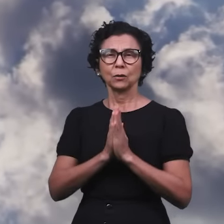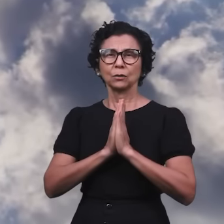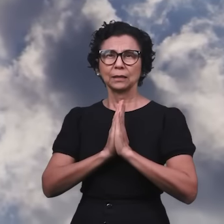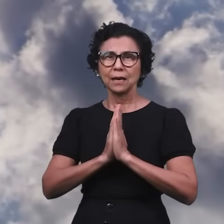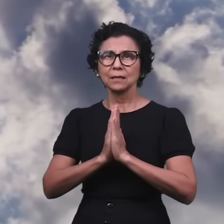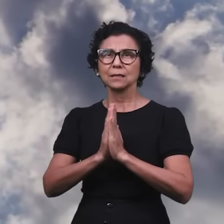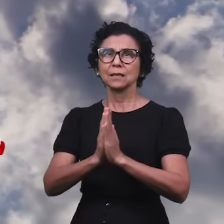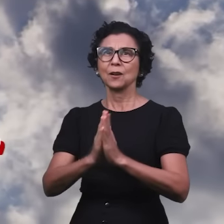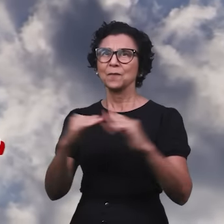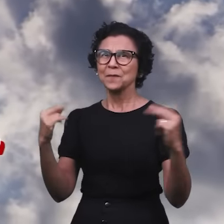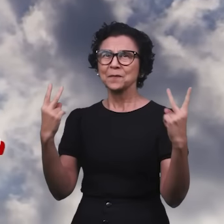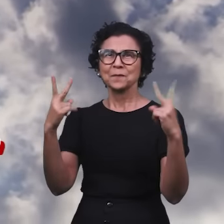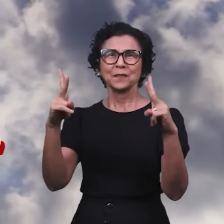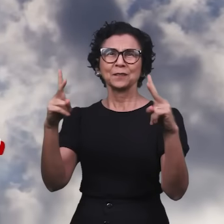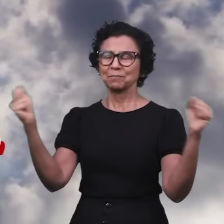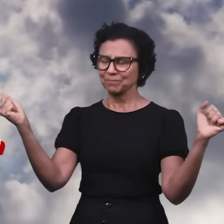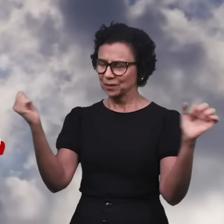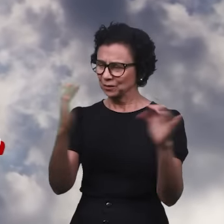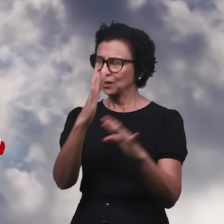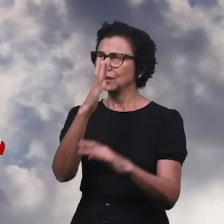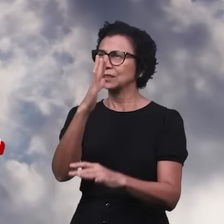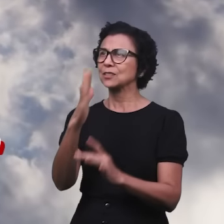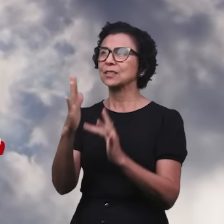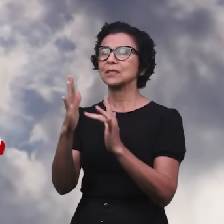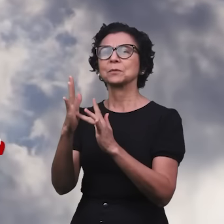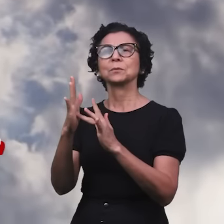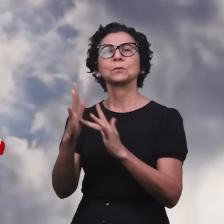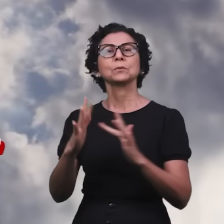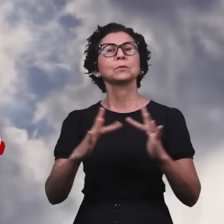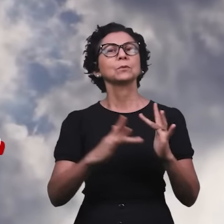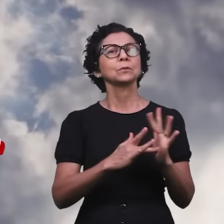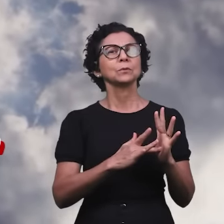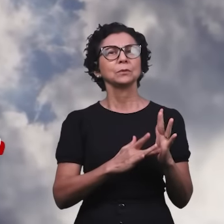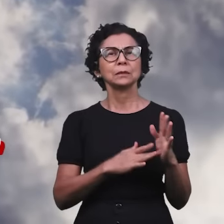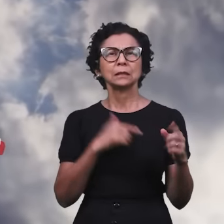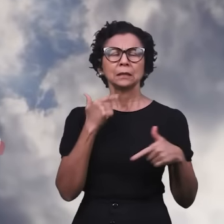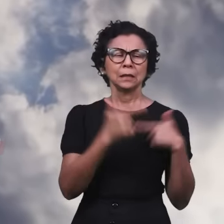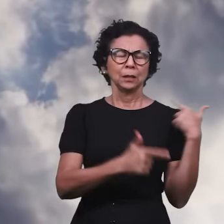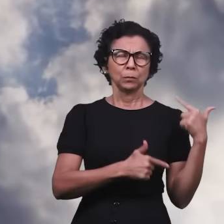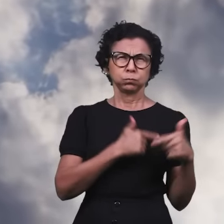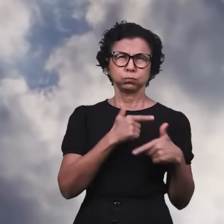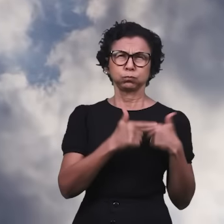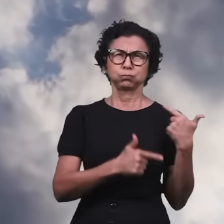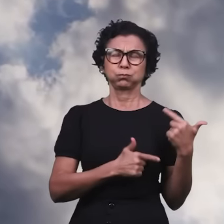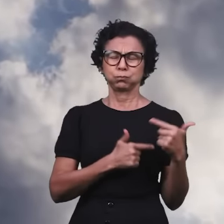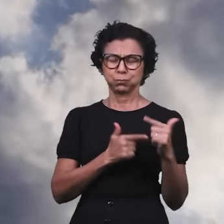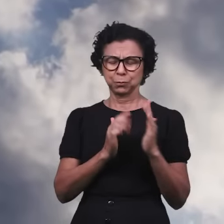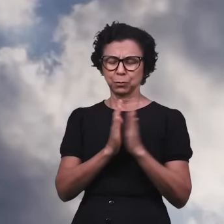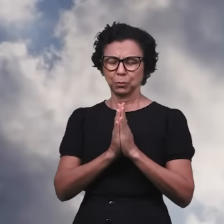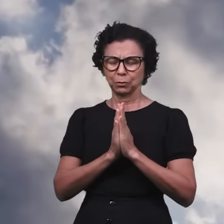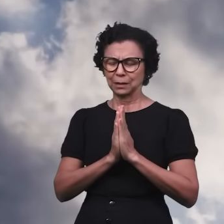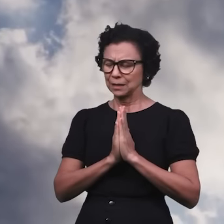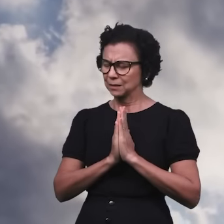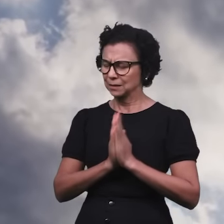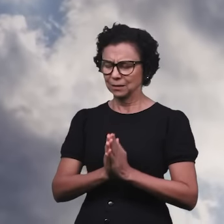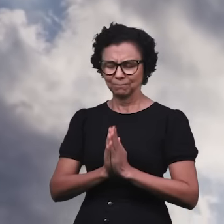Batalha, oração, vitória, glória a Jesus.